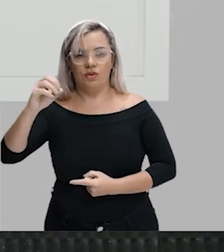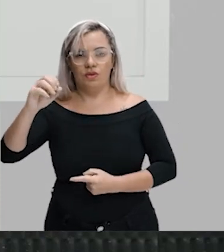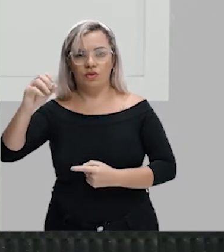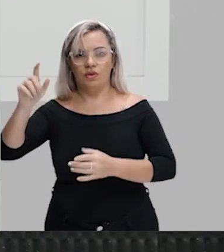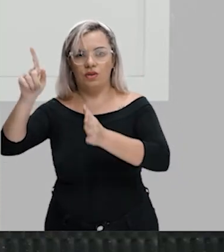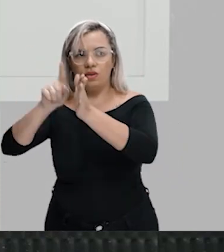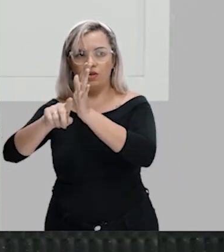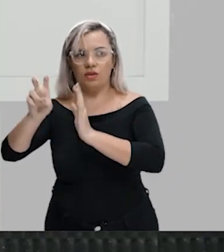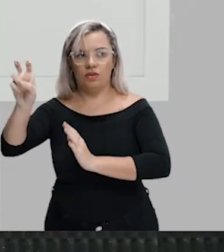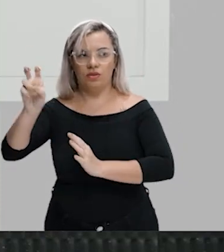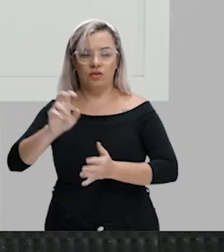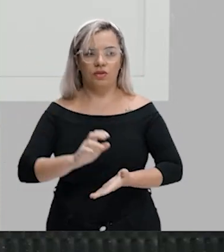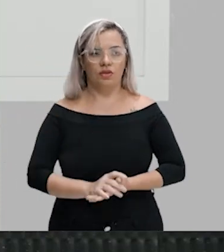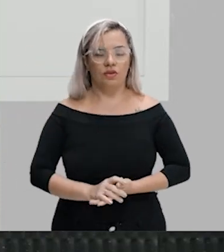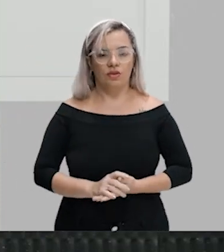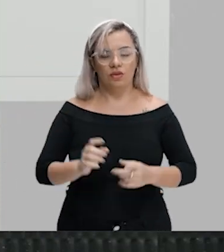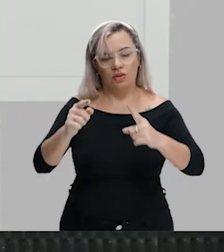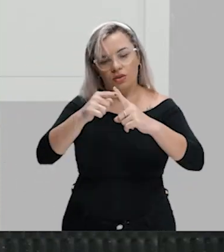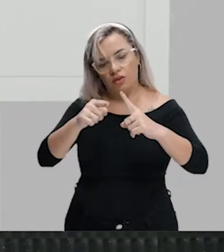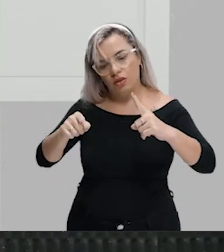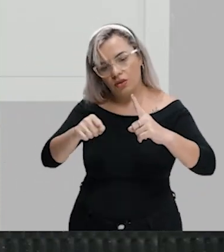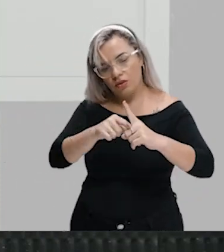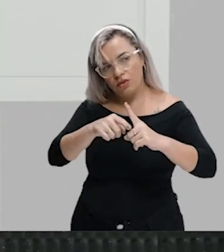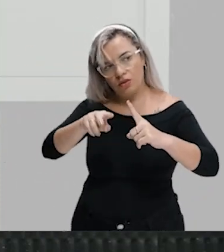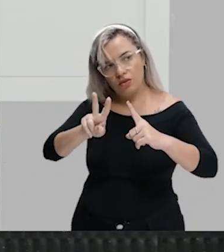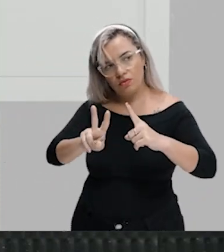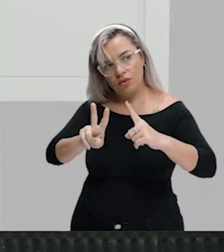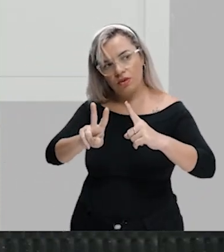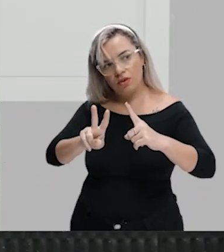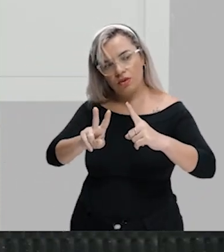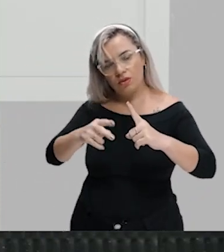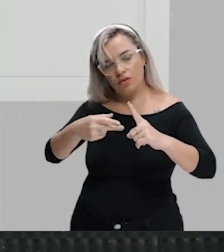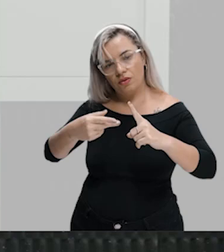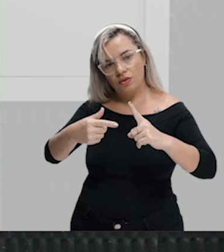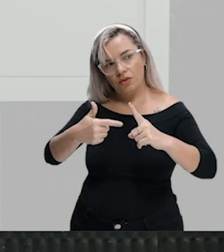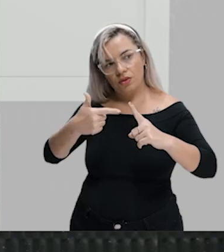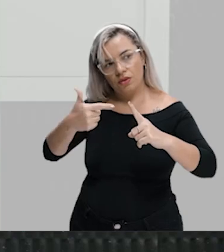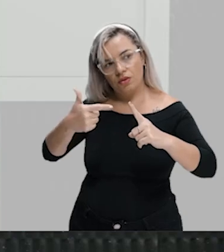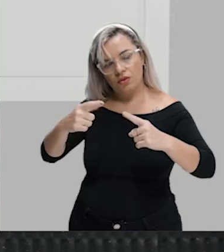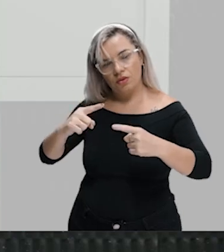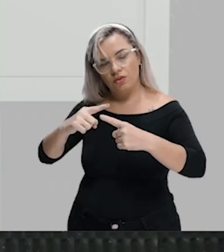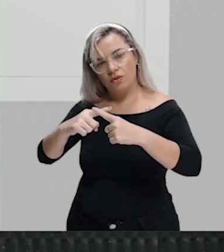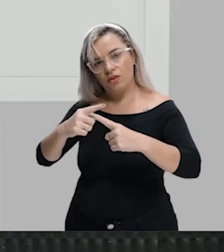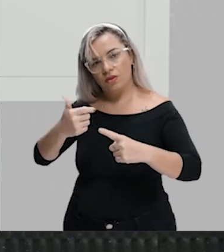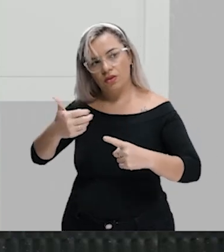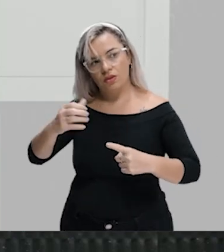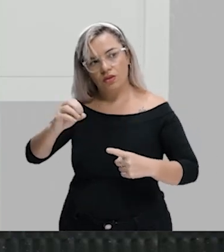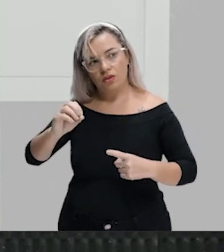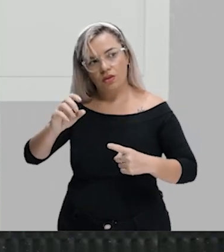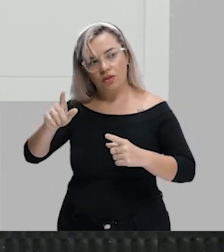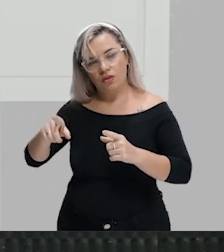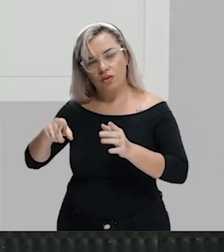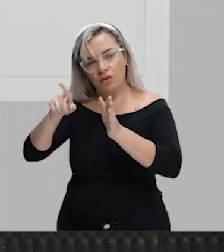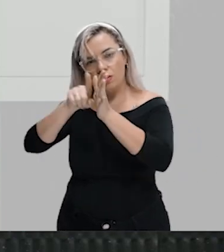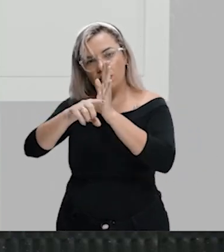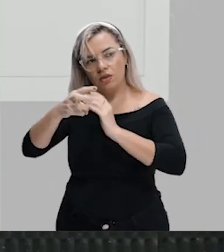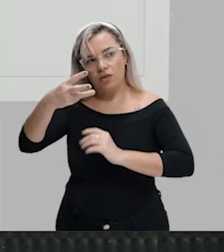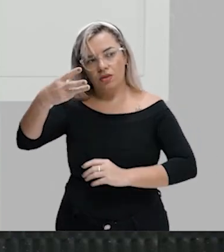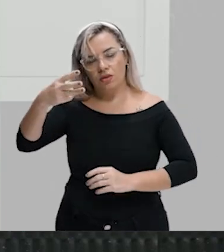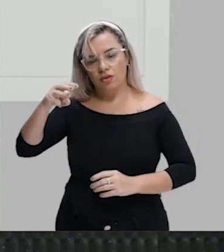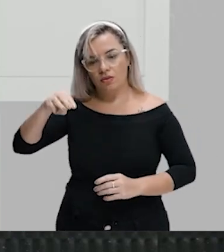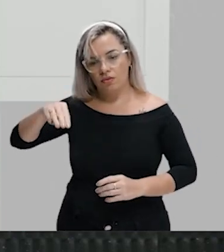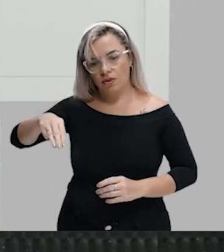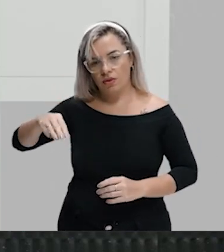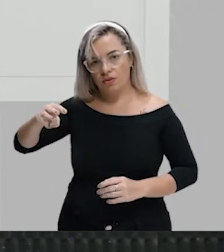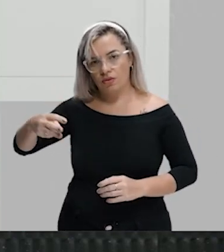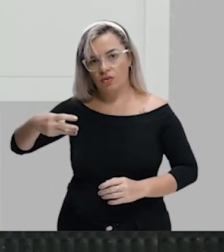ΔV é igual a 2 vezes 10 a menos 3 metros